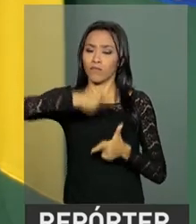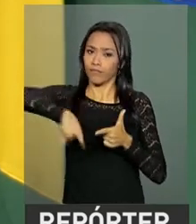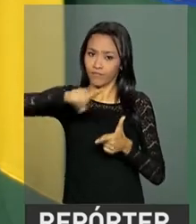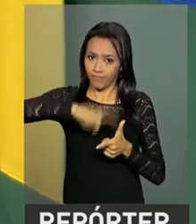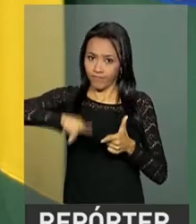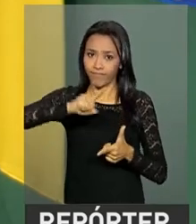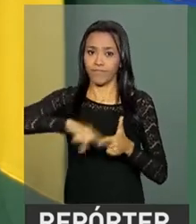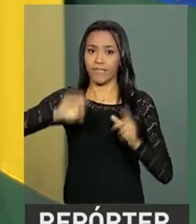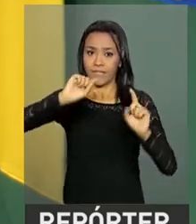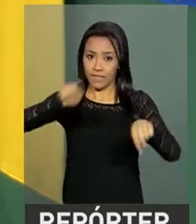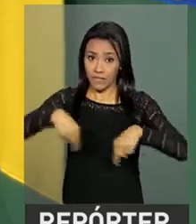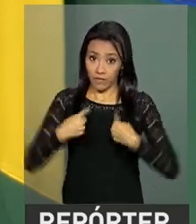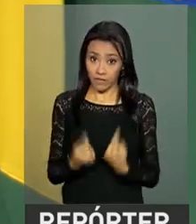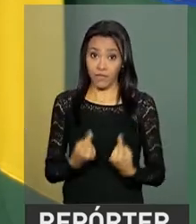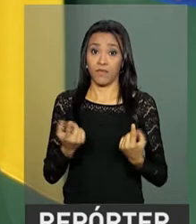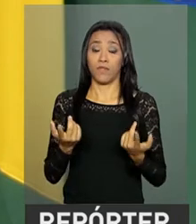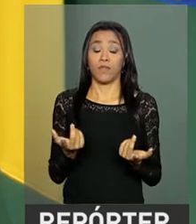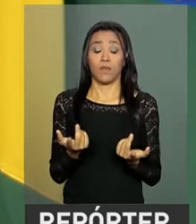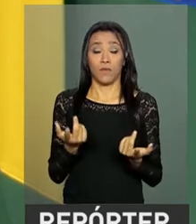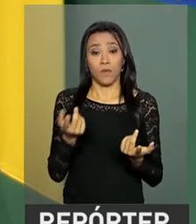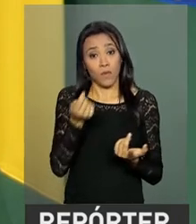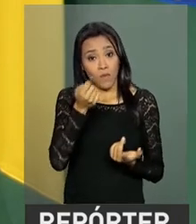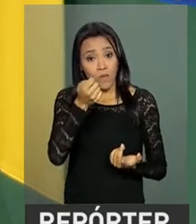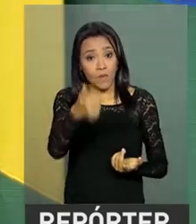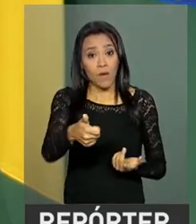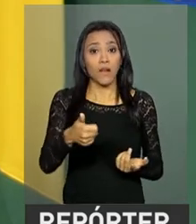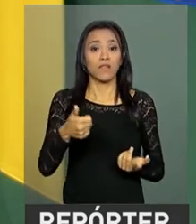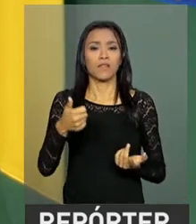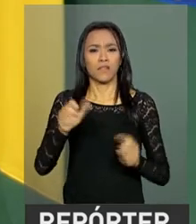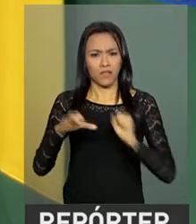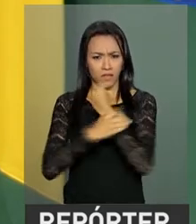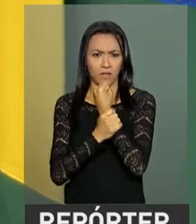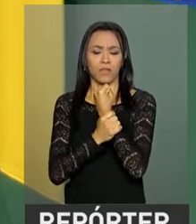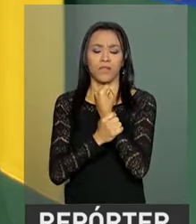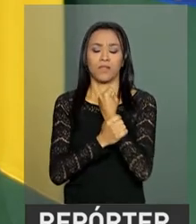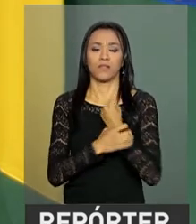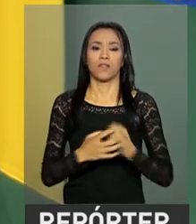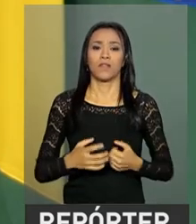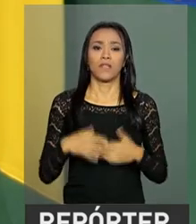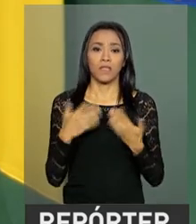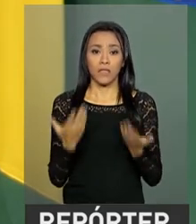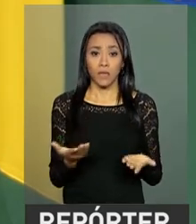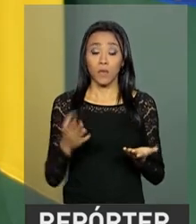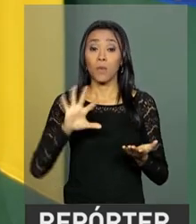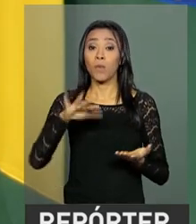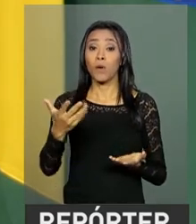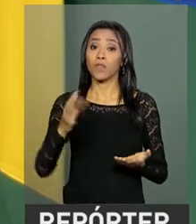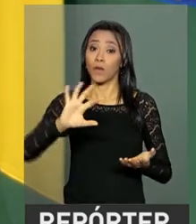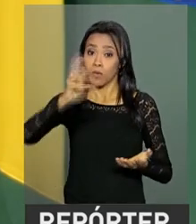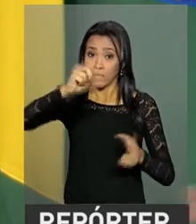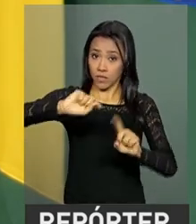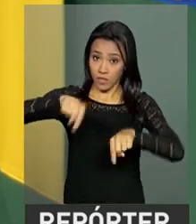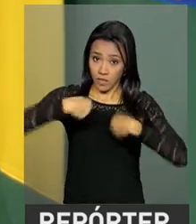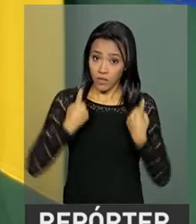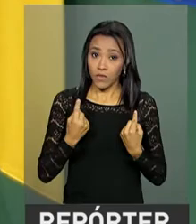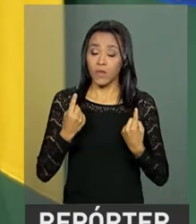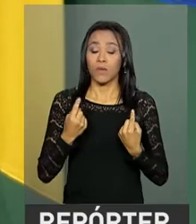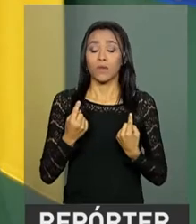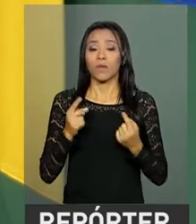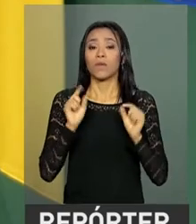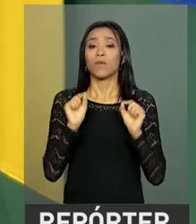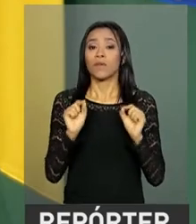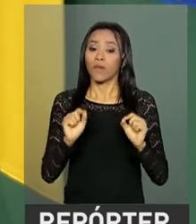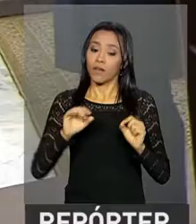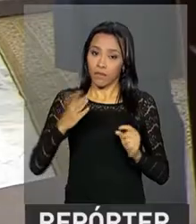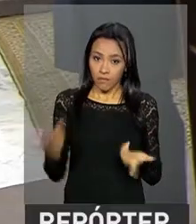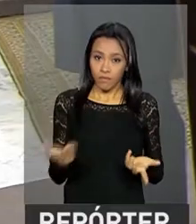de desafio à lei a ordem ou quase de segurança nacional e quando há desafio a lei a ordem evidentemente